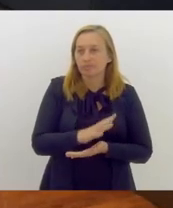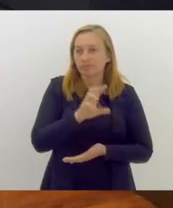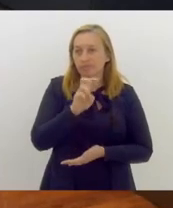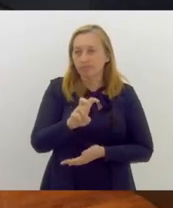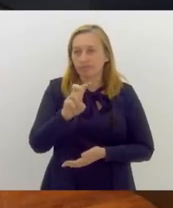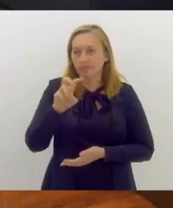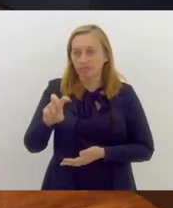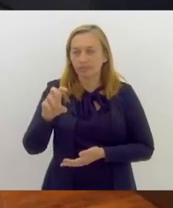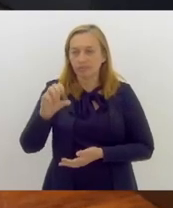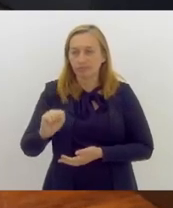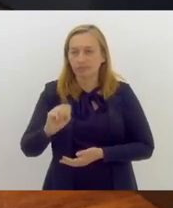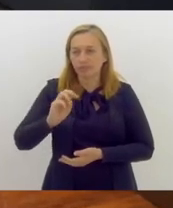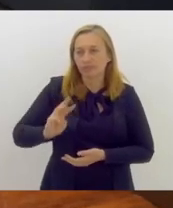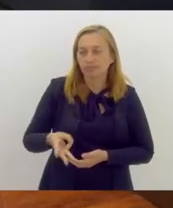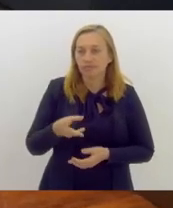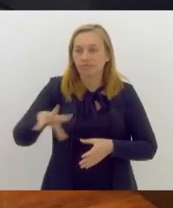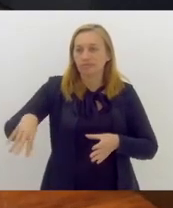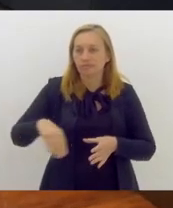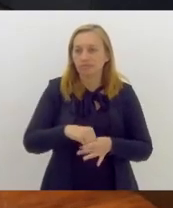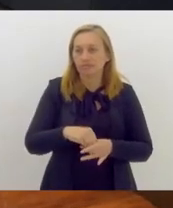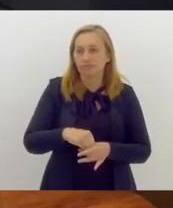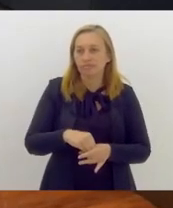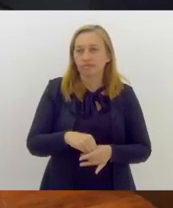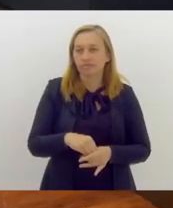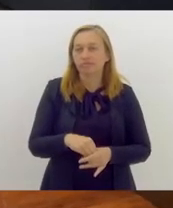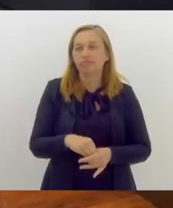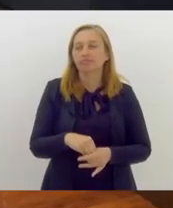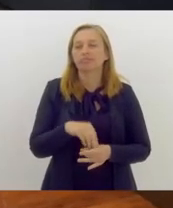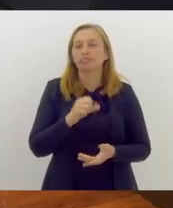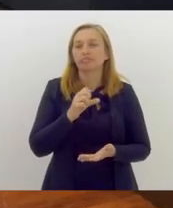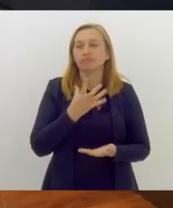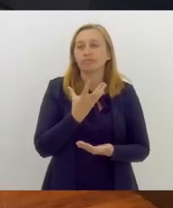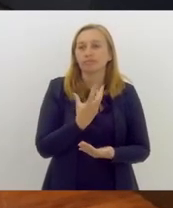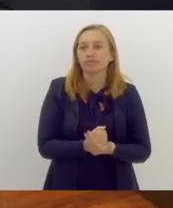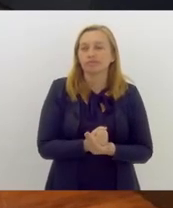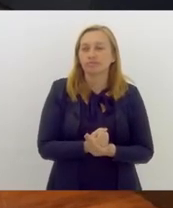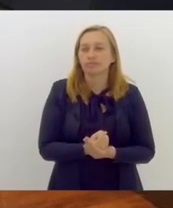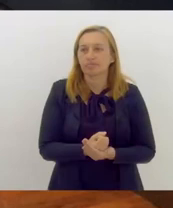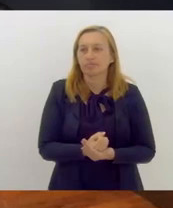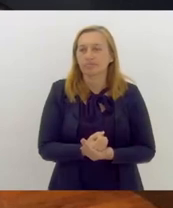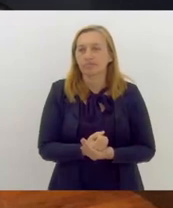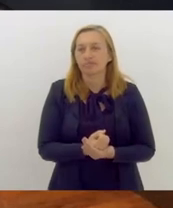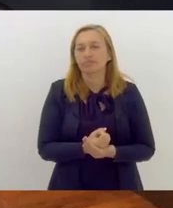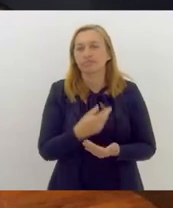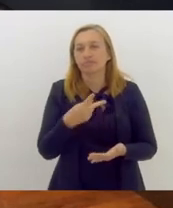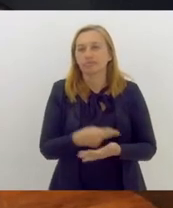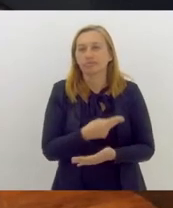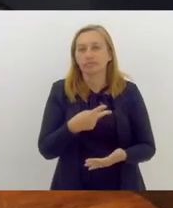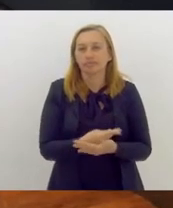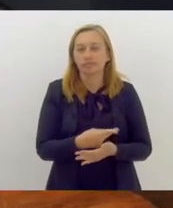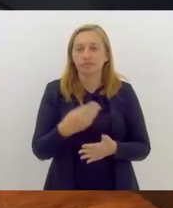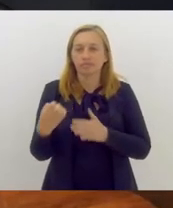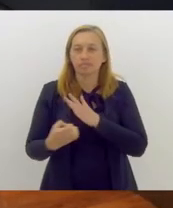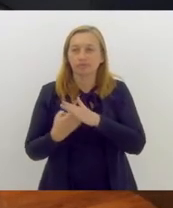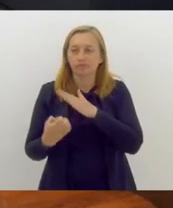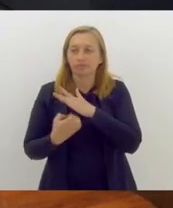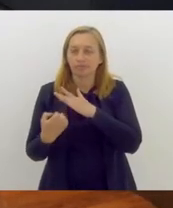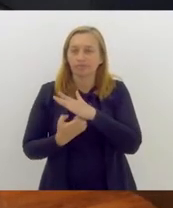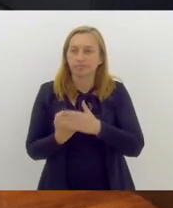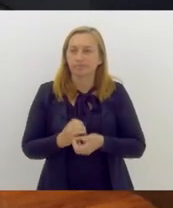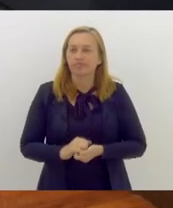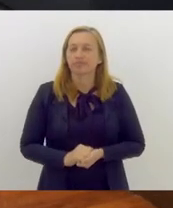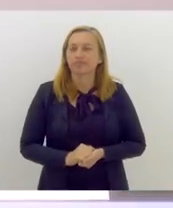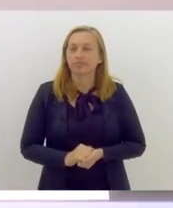milhões e da inclusão da kps no cadastro até a decisão posterior do tribunal arbitral